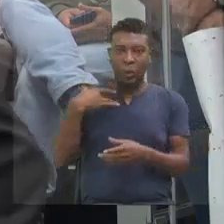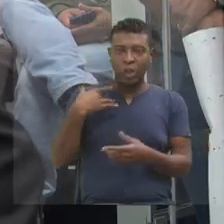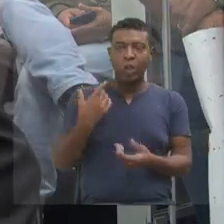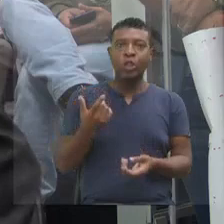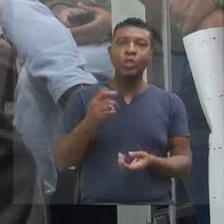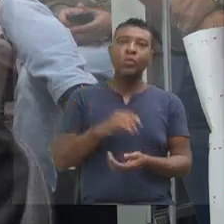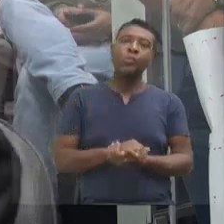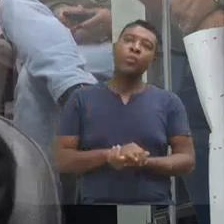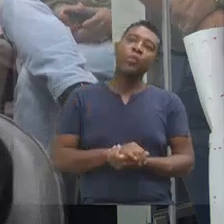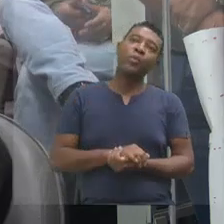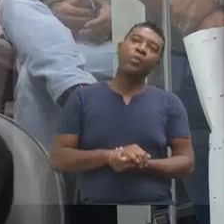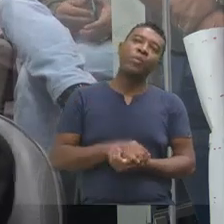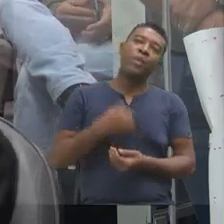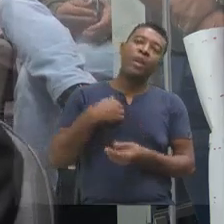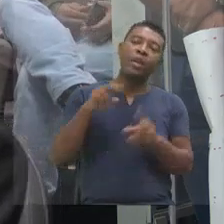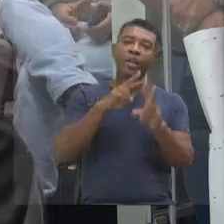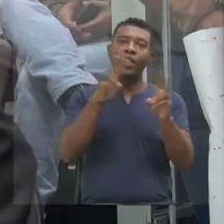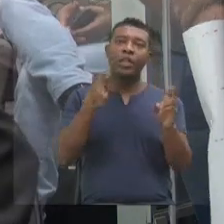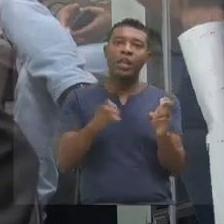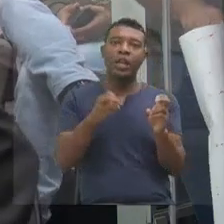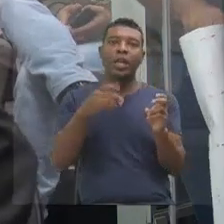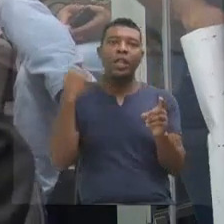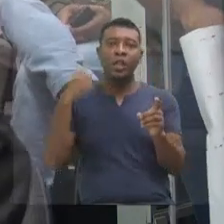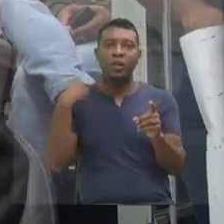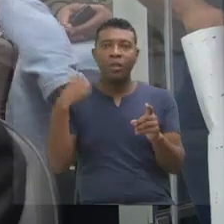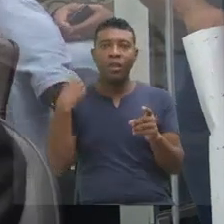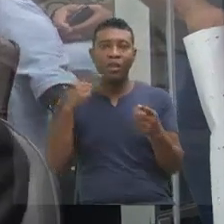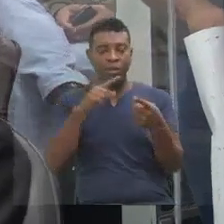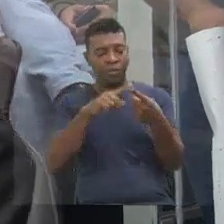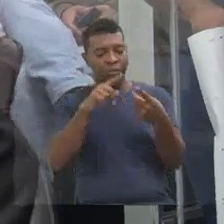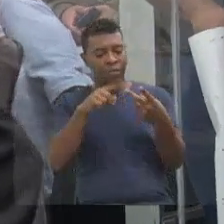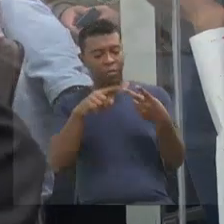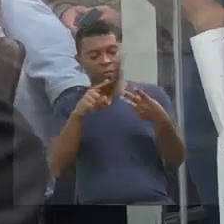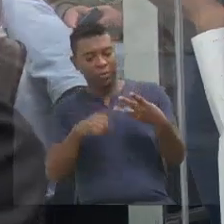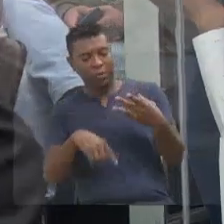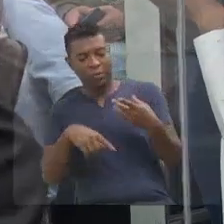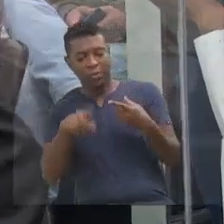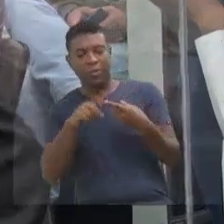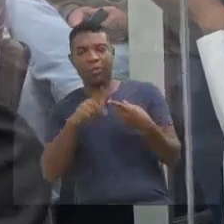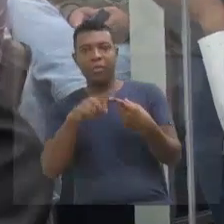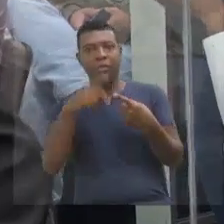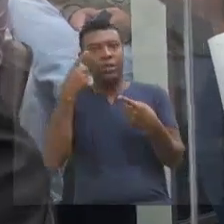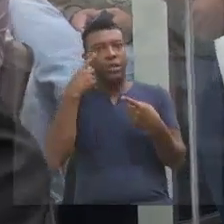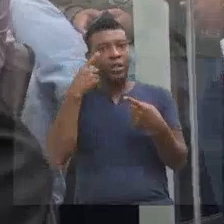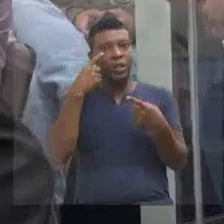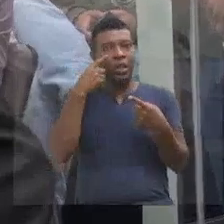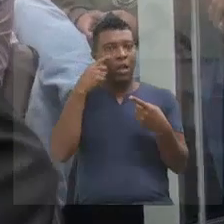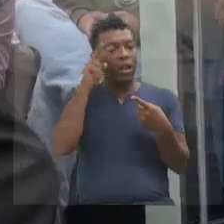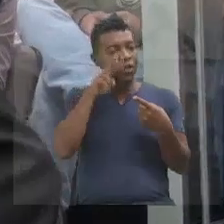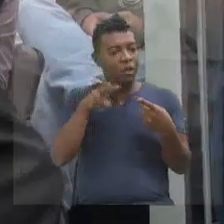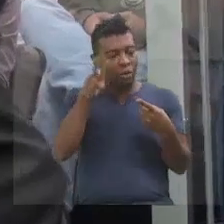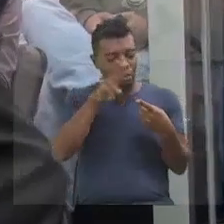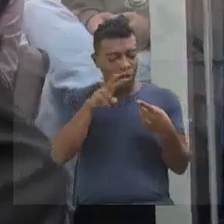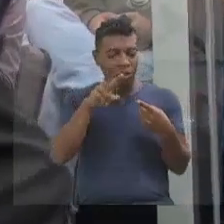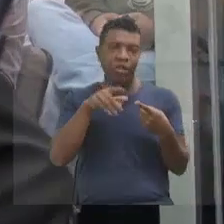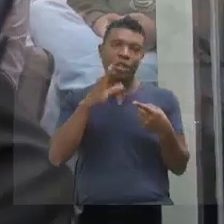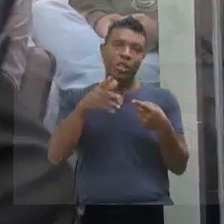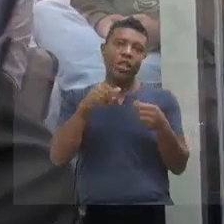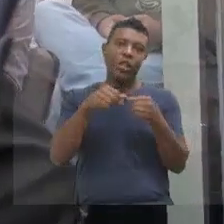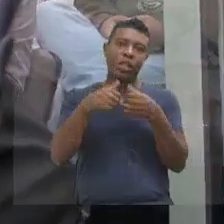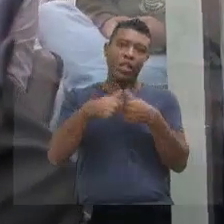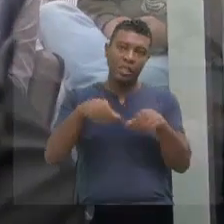em relação Deputado presidente da Comissão esses três pontos questão da oftalmologia a gente já vem tratando com as células